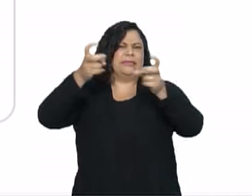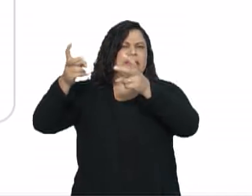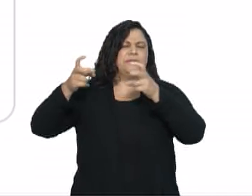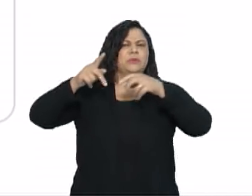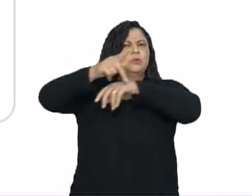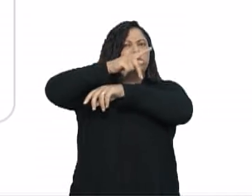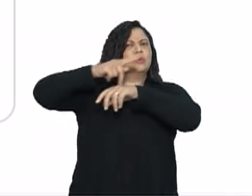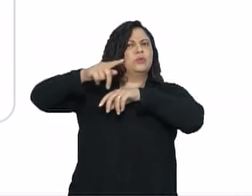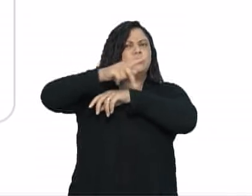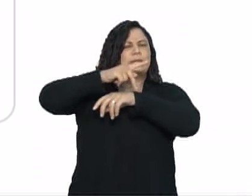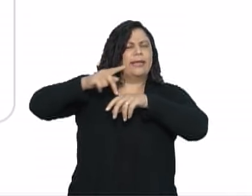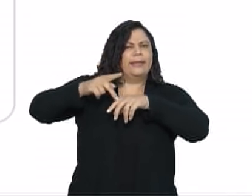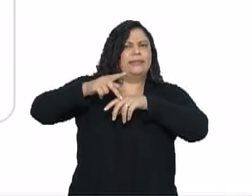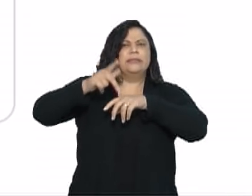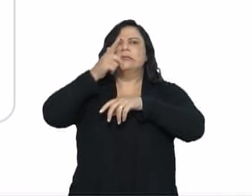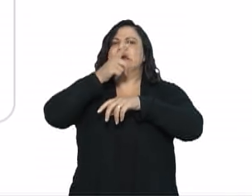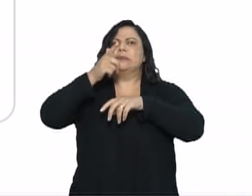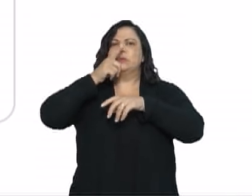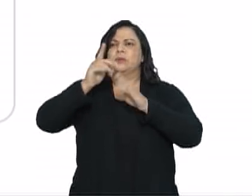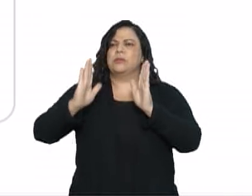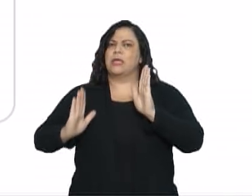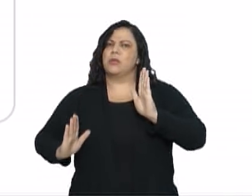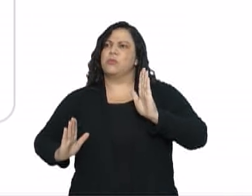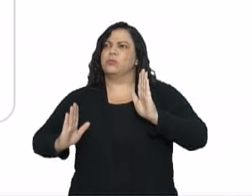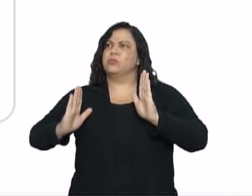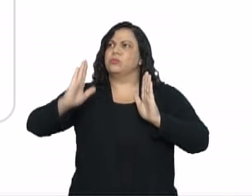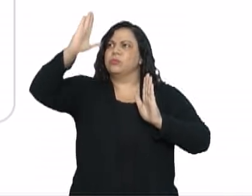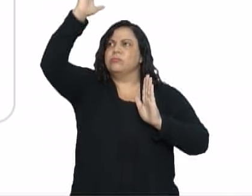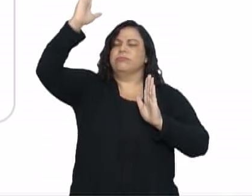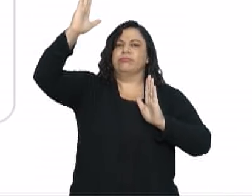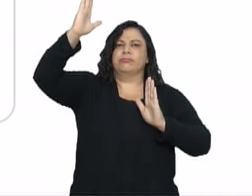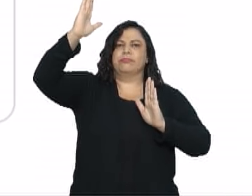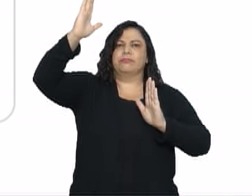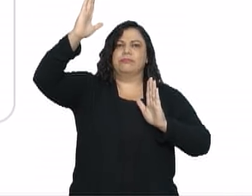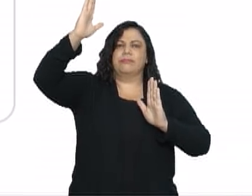asiáticos conseguem ter um aumento